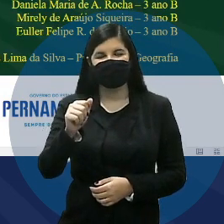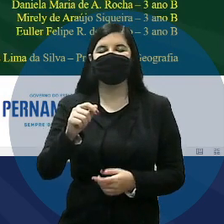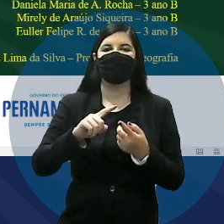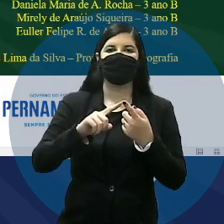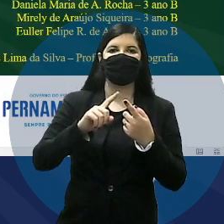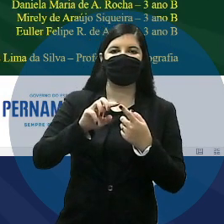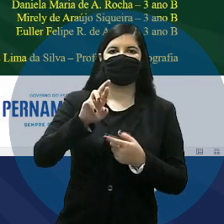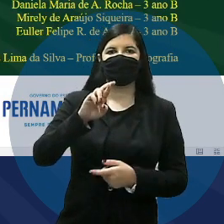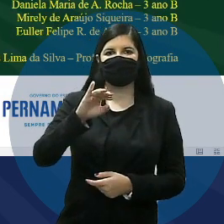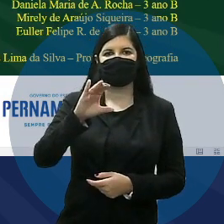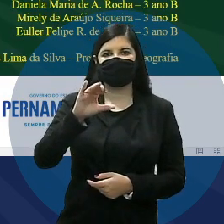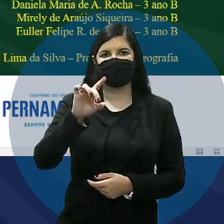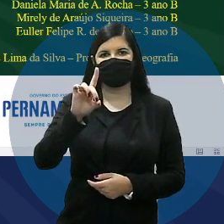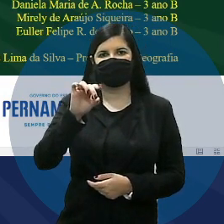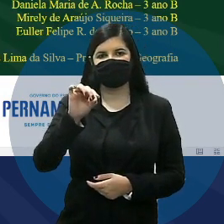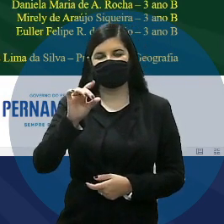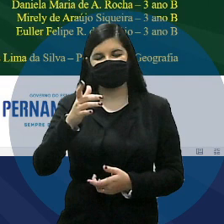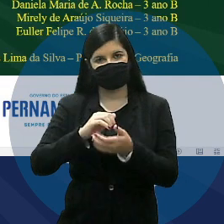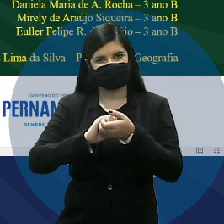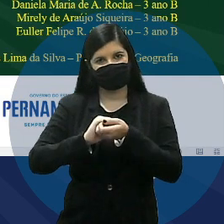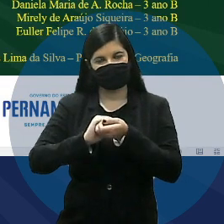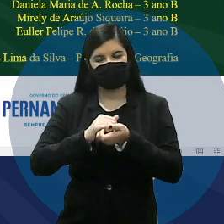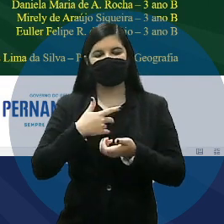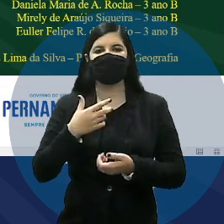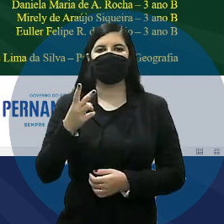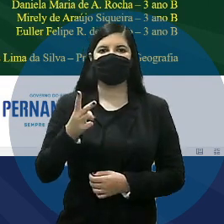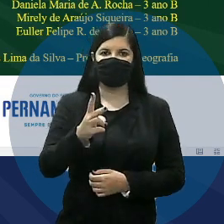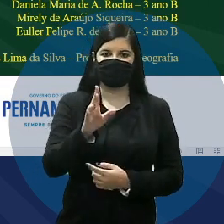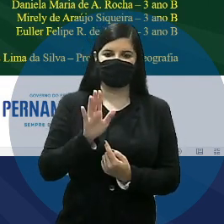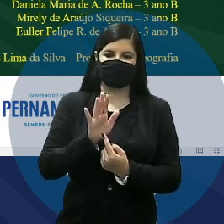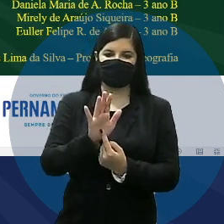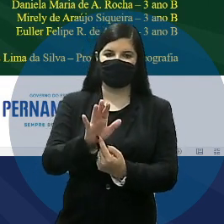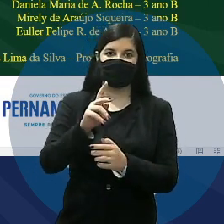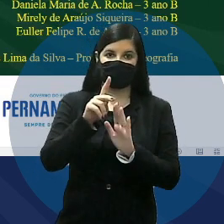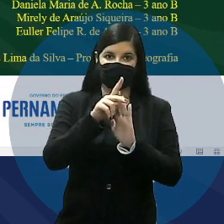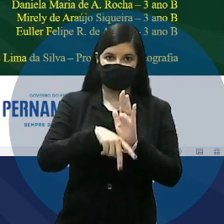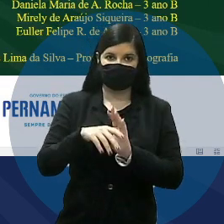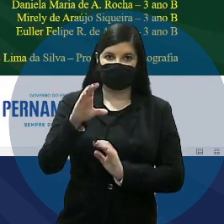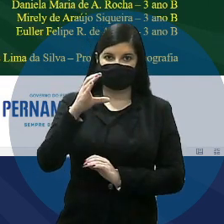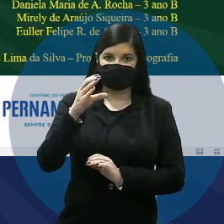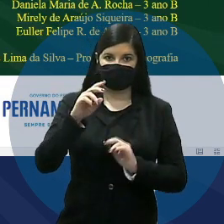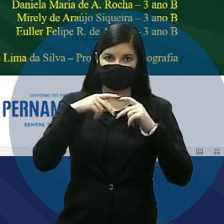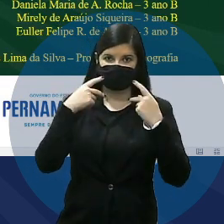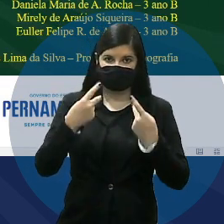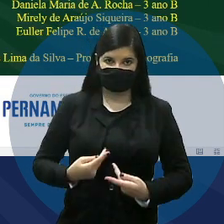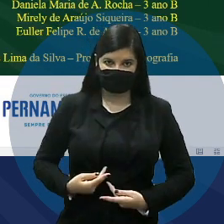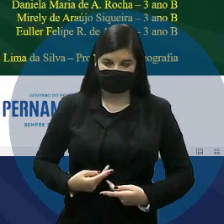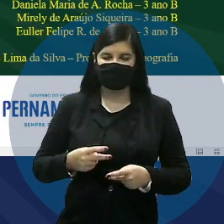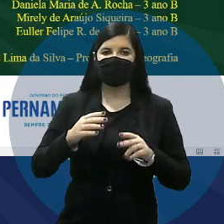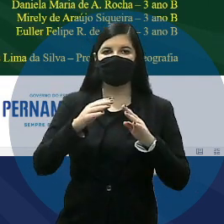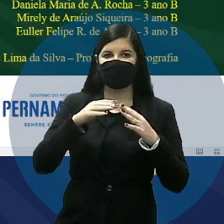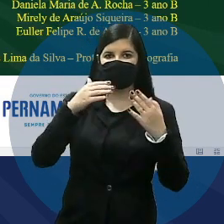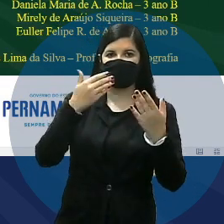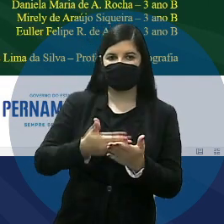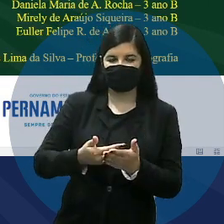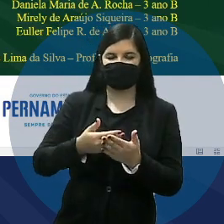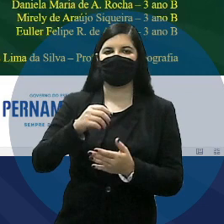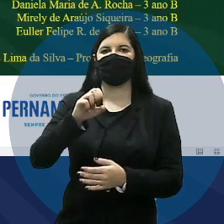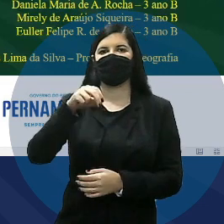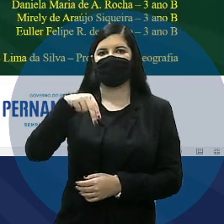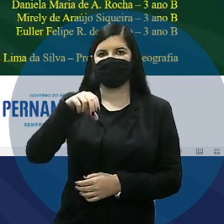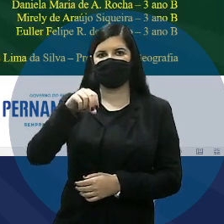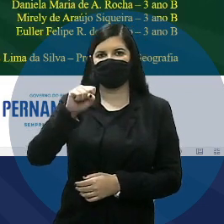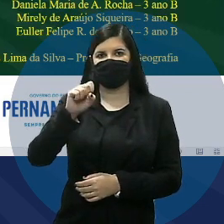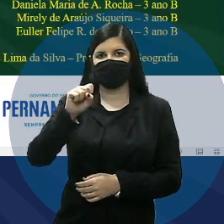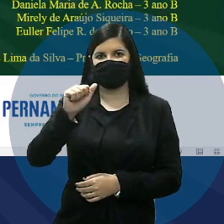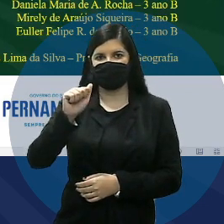eu dando continuidade à apresentação do projeto de Ciências Humanas do EREM Nossa Senhora do Perpétuo Socorro,